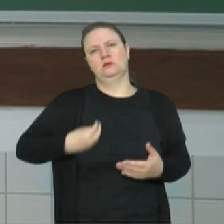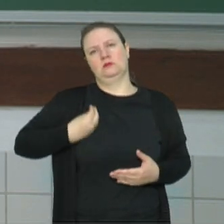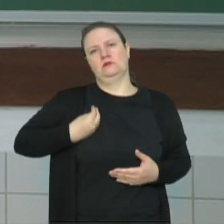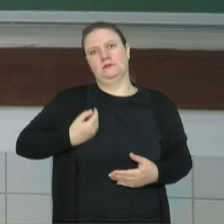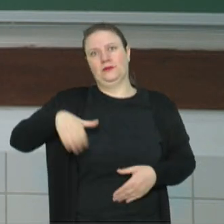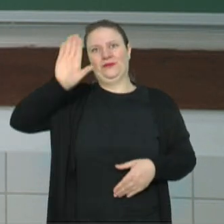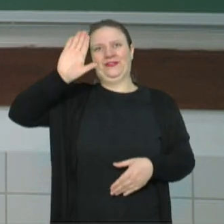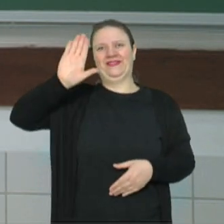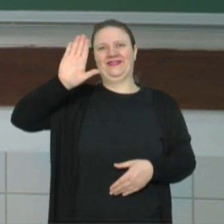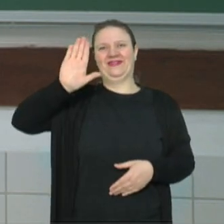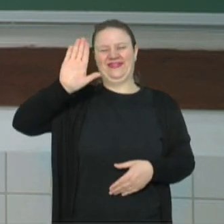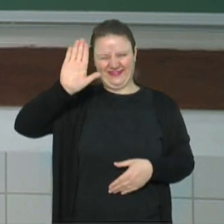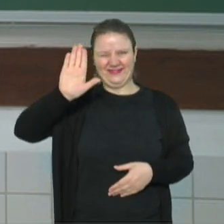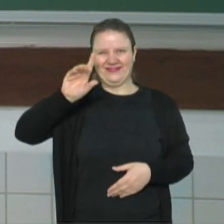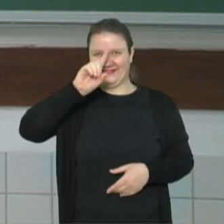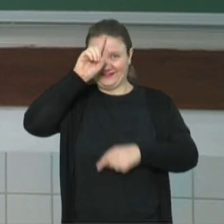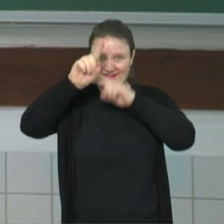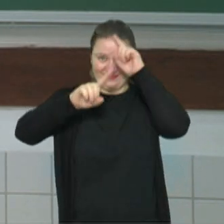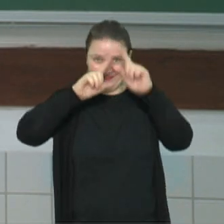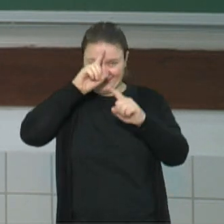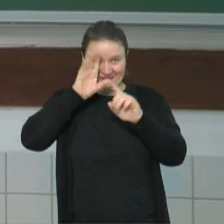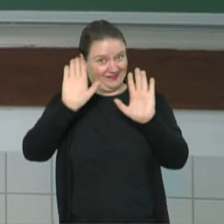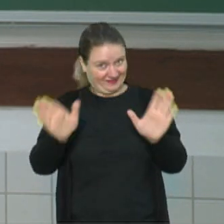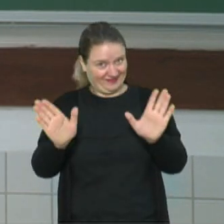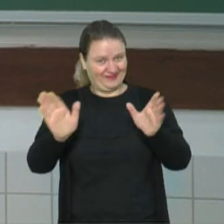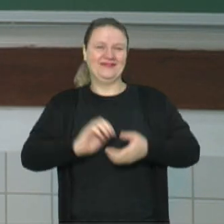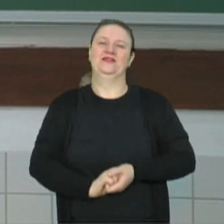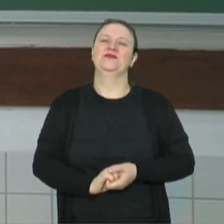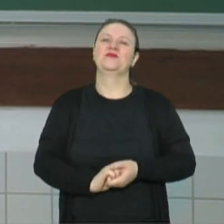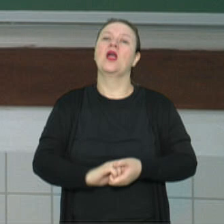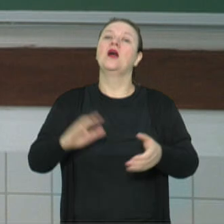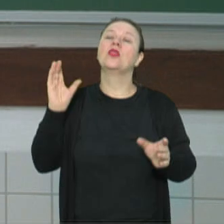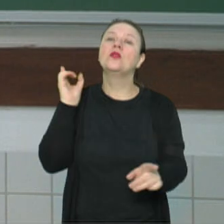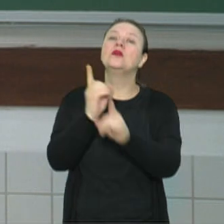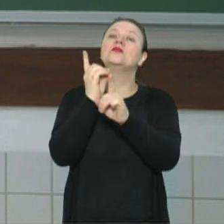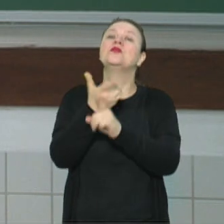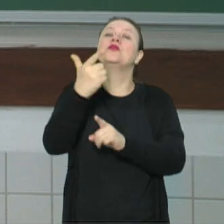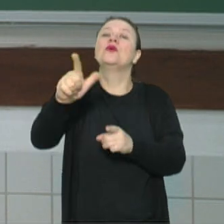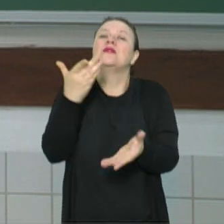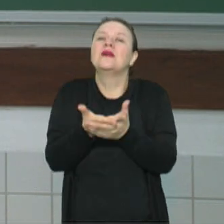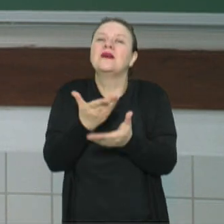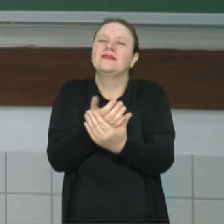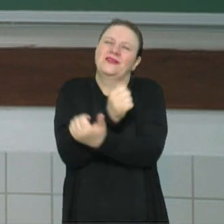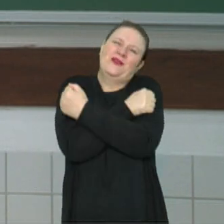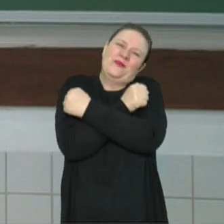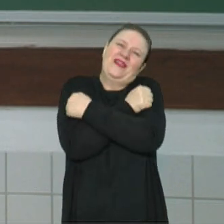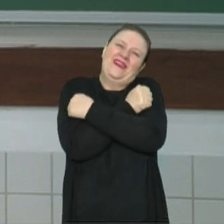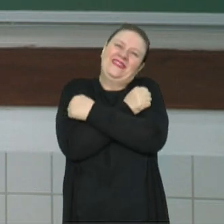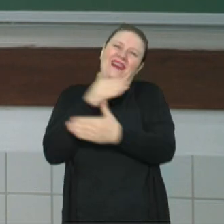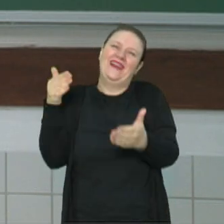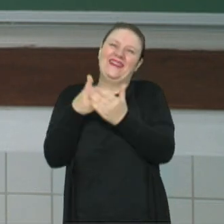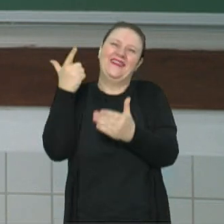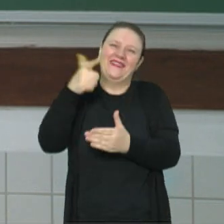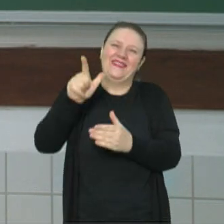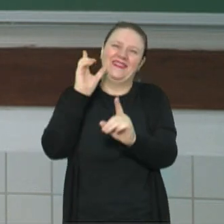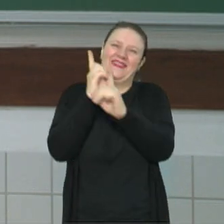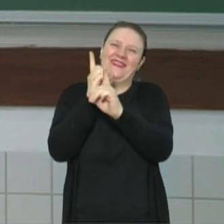Então, fica a dica para vocês realizar a atividade e nos encontramos na nossa próxima aula. Forte abraço a todos e até lá!